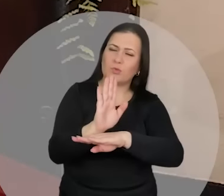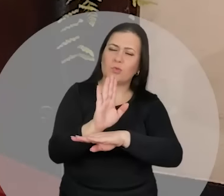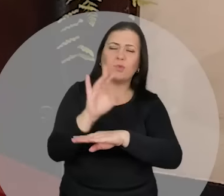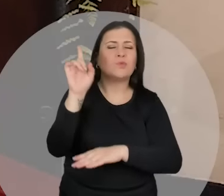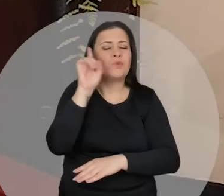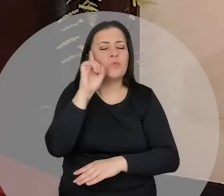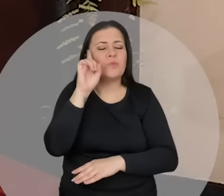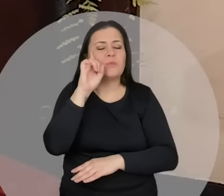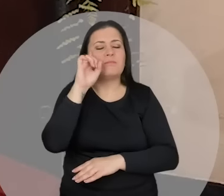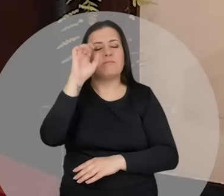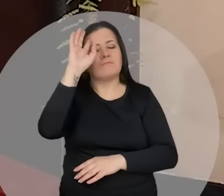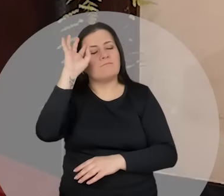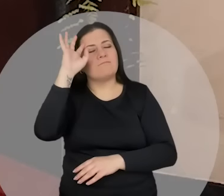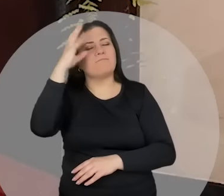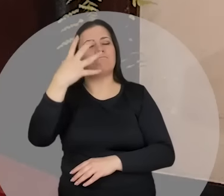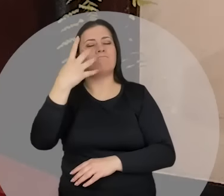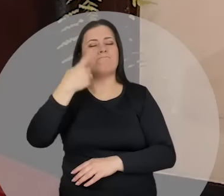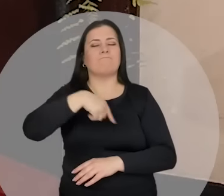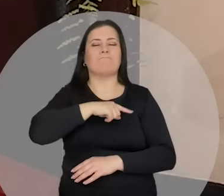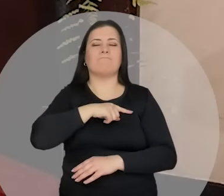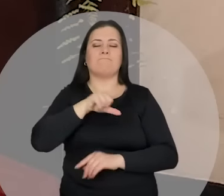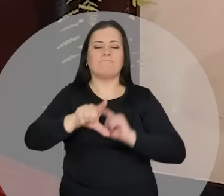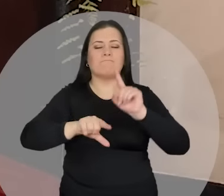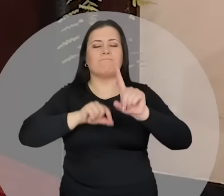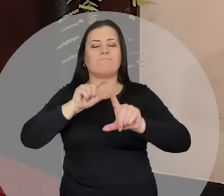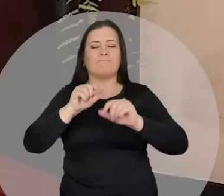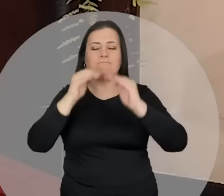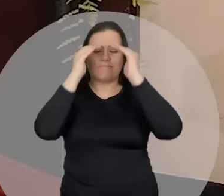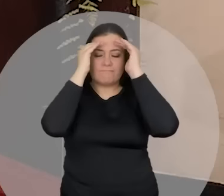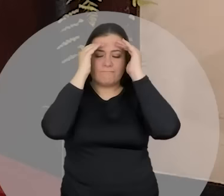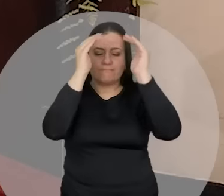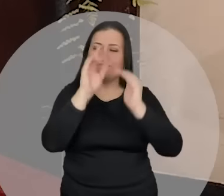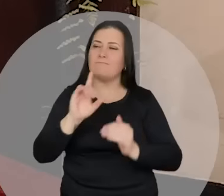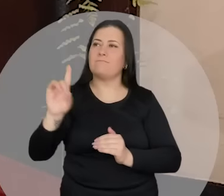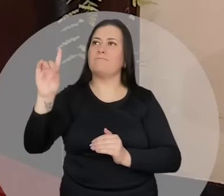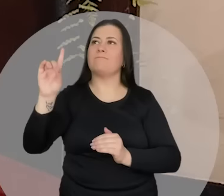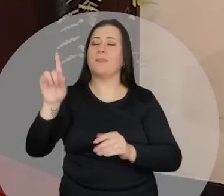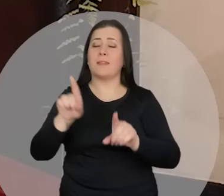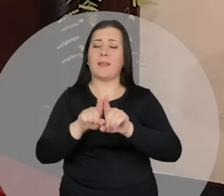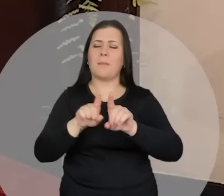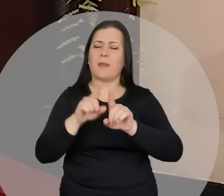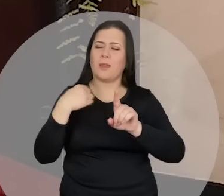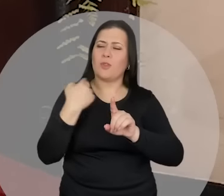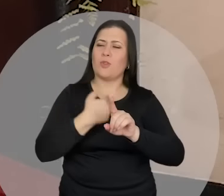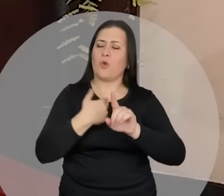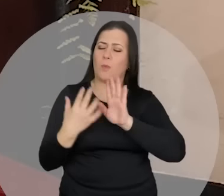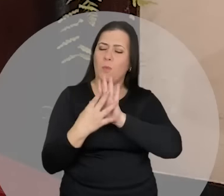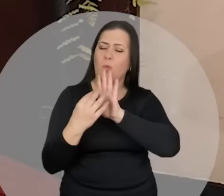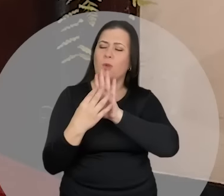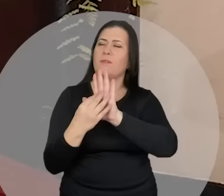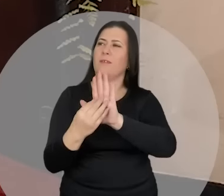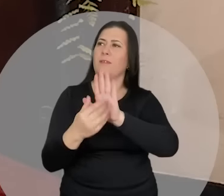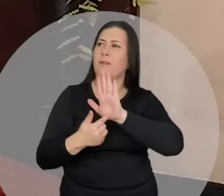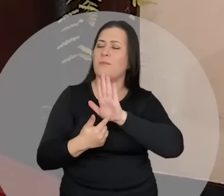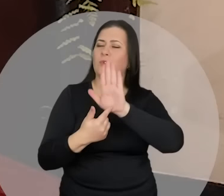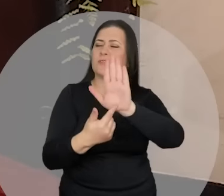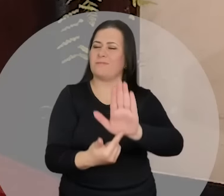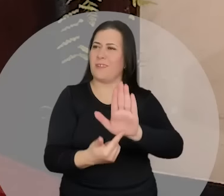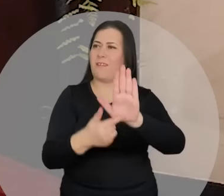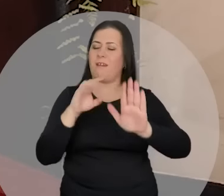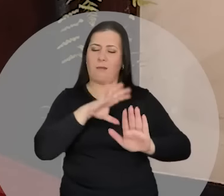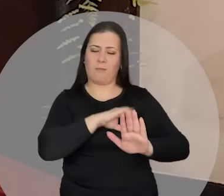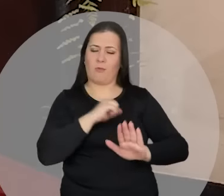dias decidir servir a Ti e assim também sermos testemunhas do Teu amor aos da nossa